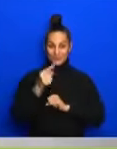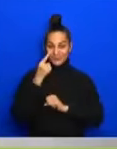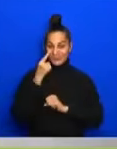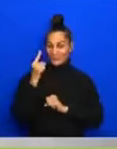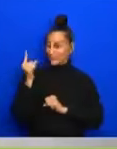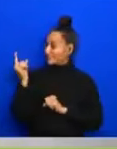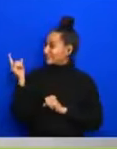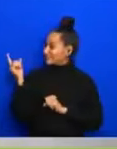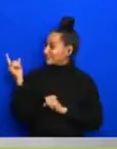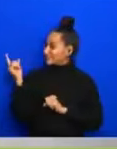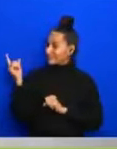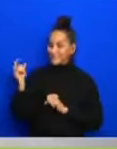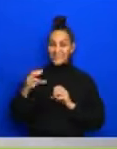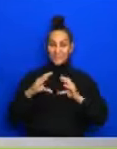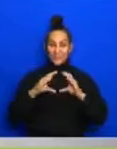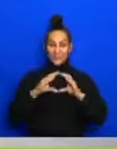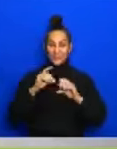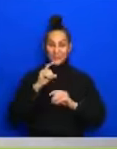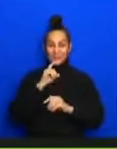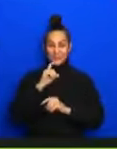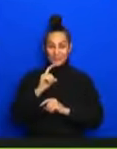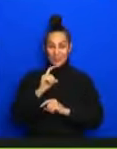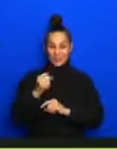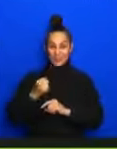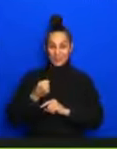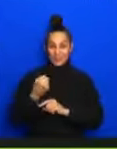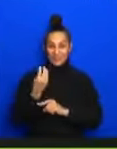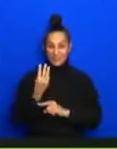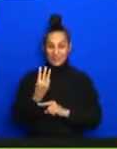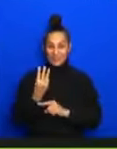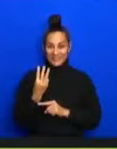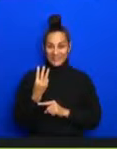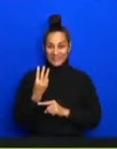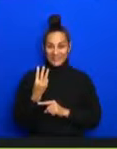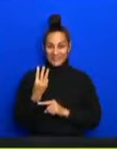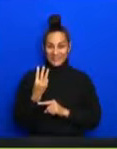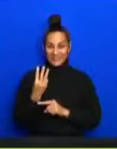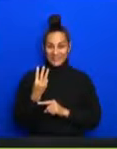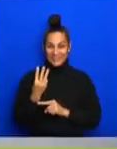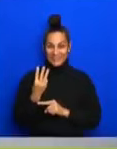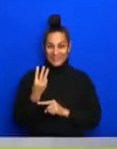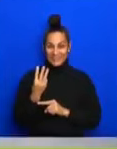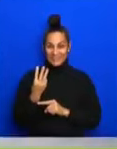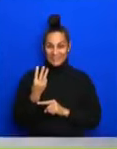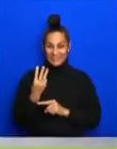7. Bola verde, número 3.